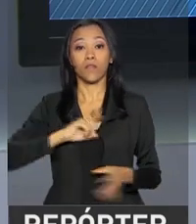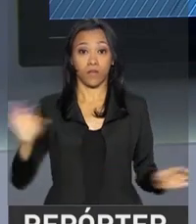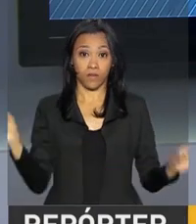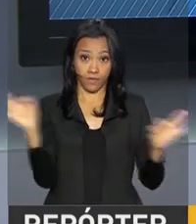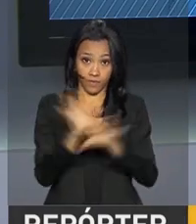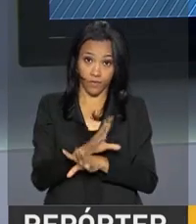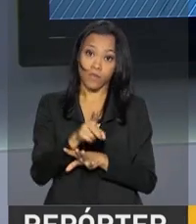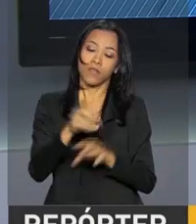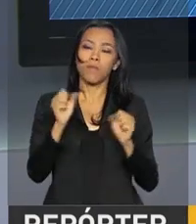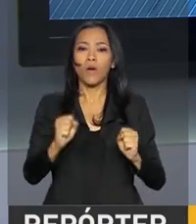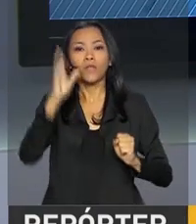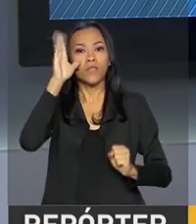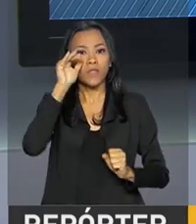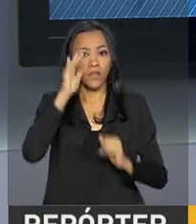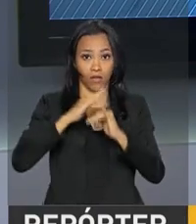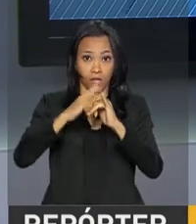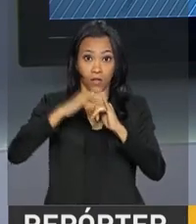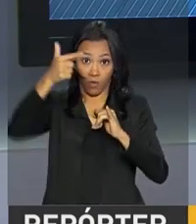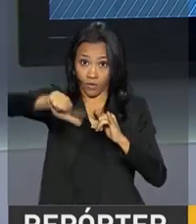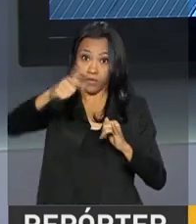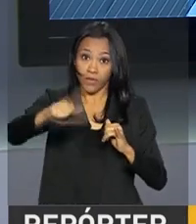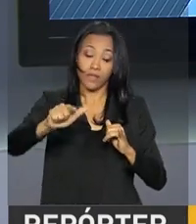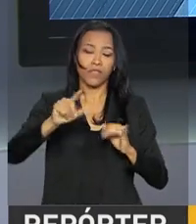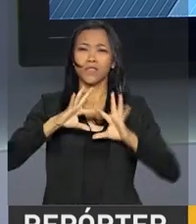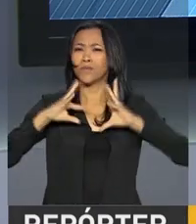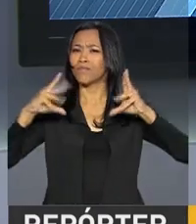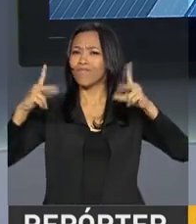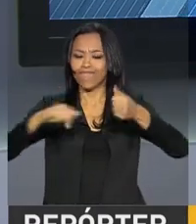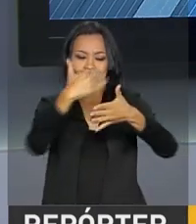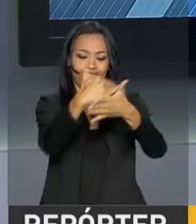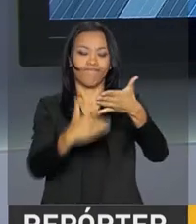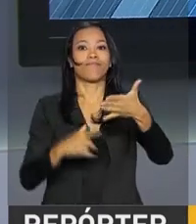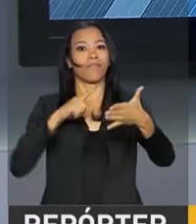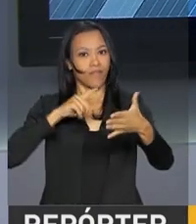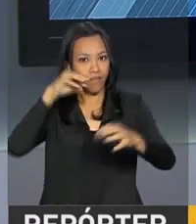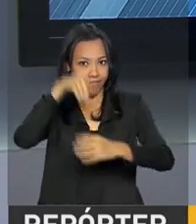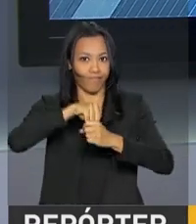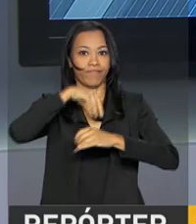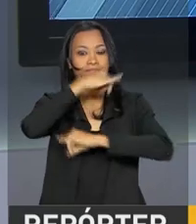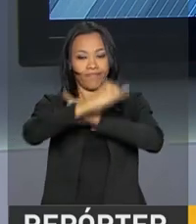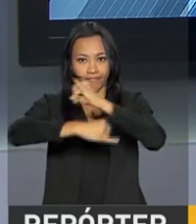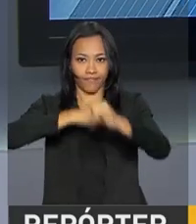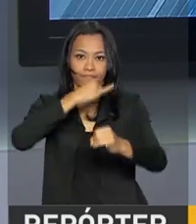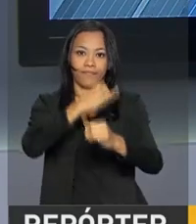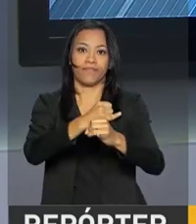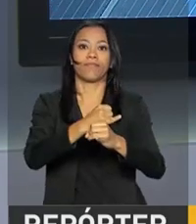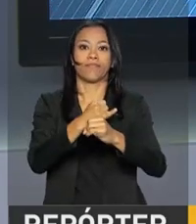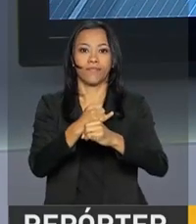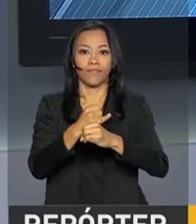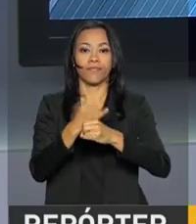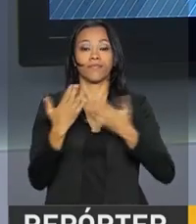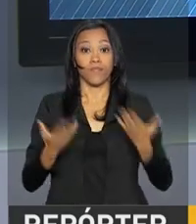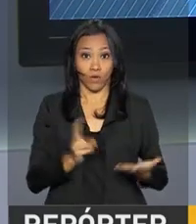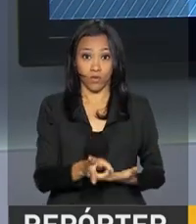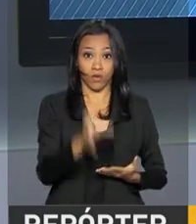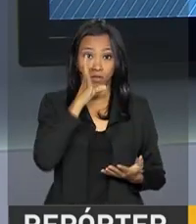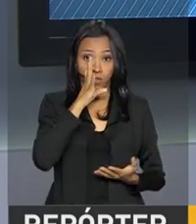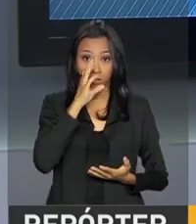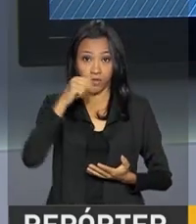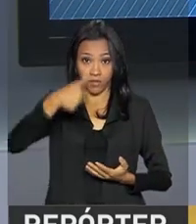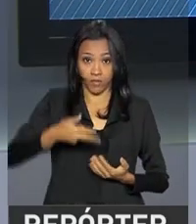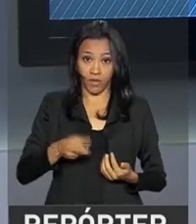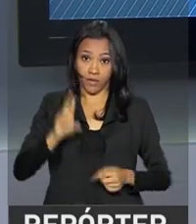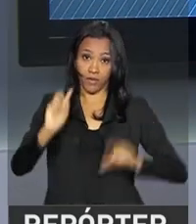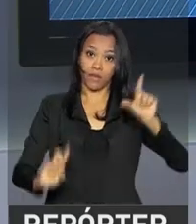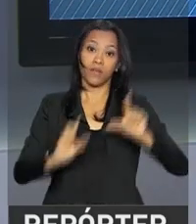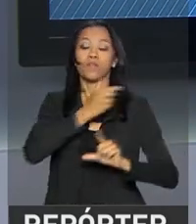rsociais2010 as reportagens no youtube e toda nossa programação também está na página da nbr na internet continue com a gente